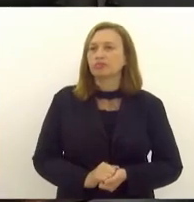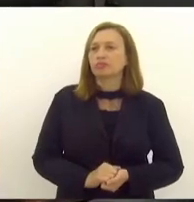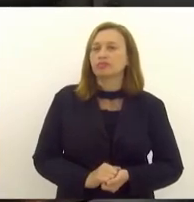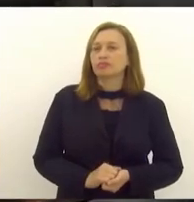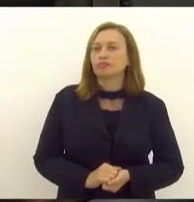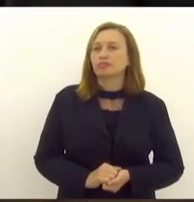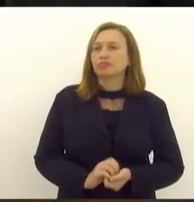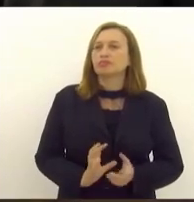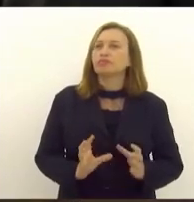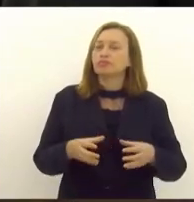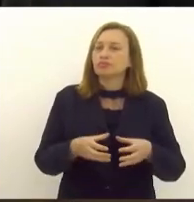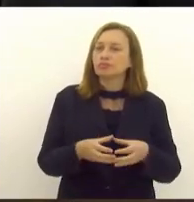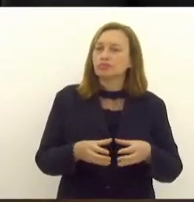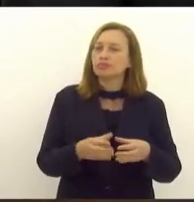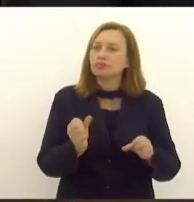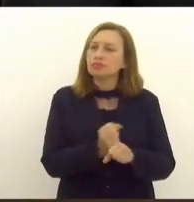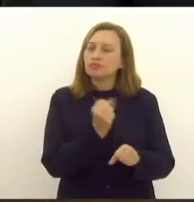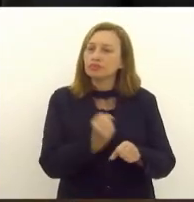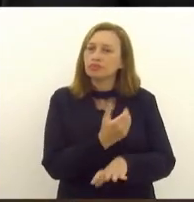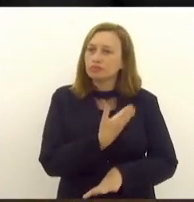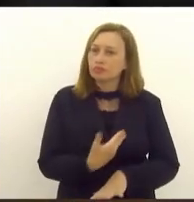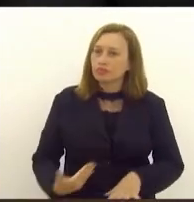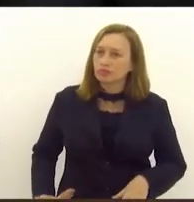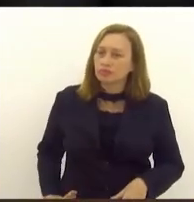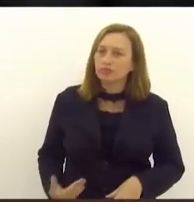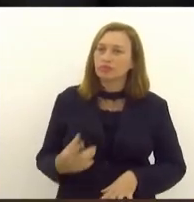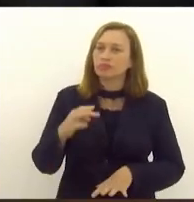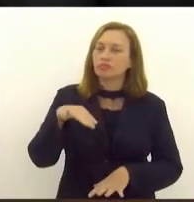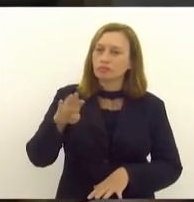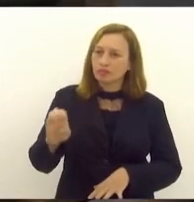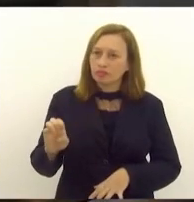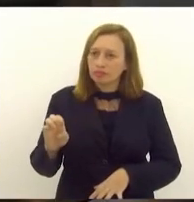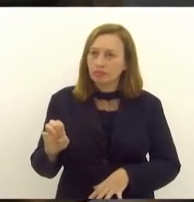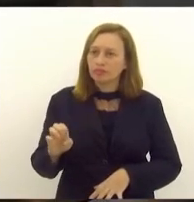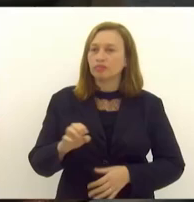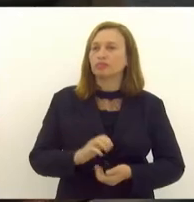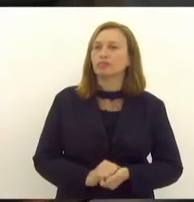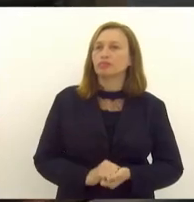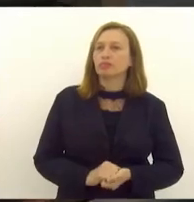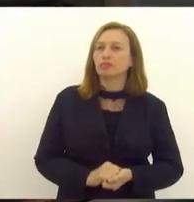pela comissão de obras públicas Guilherme e delorói